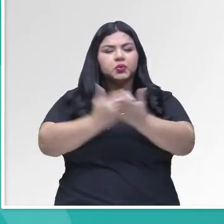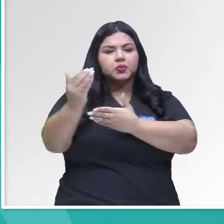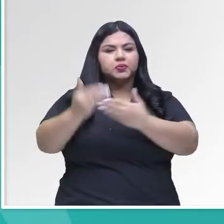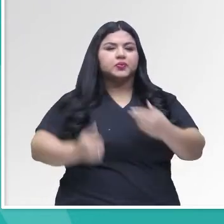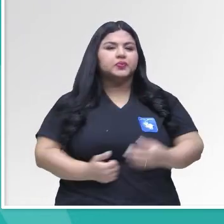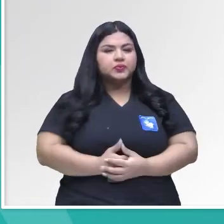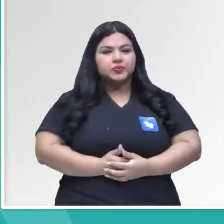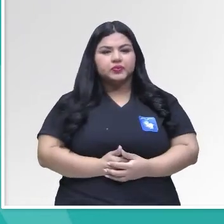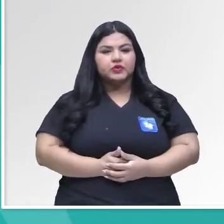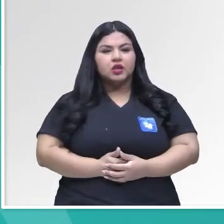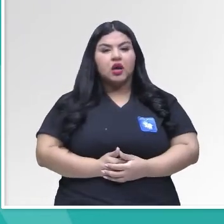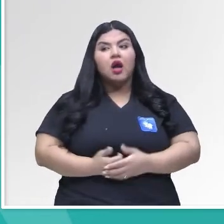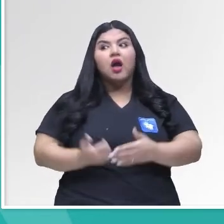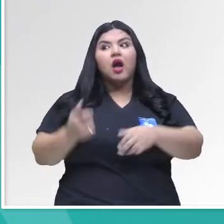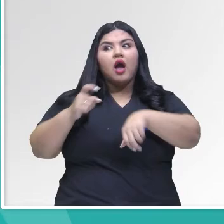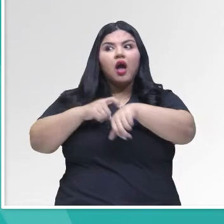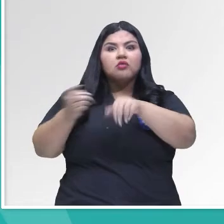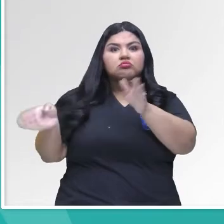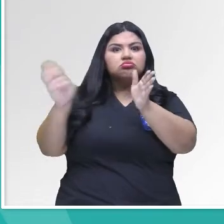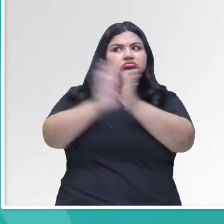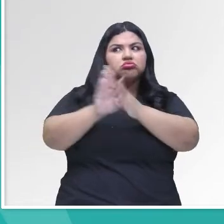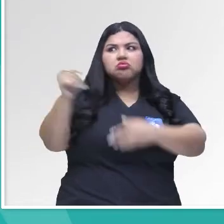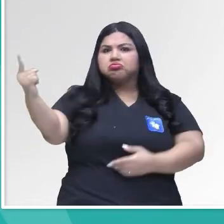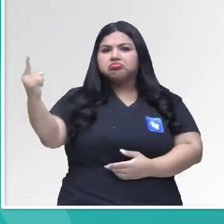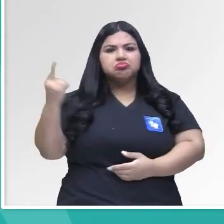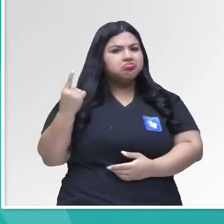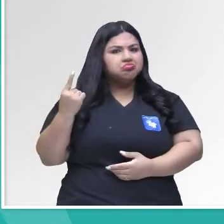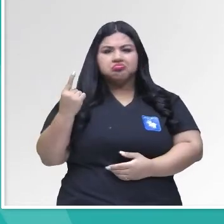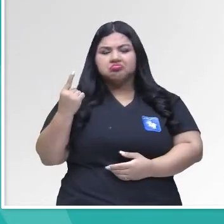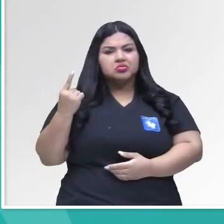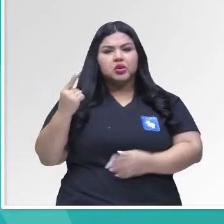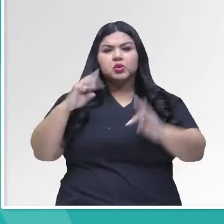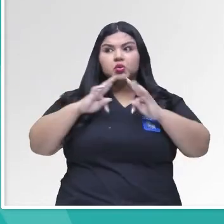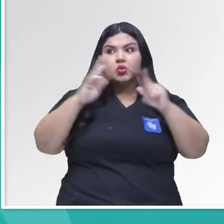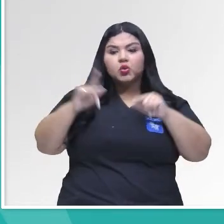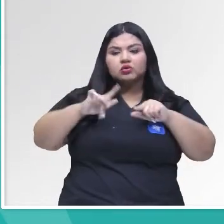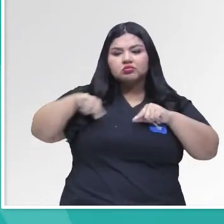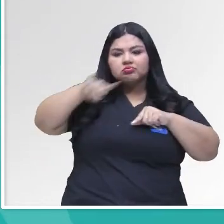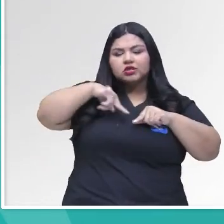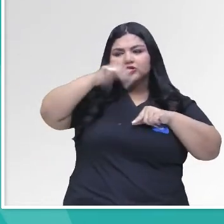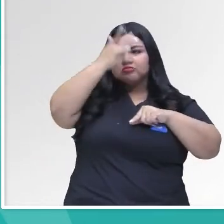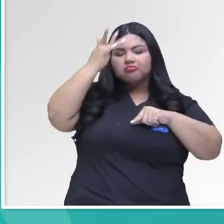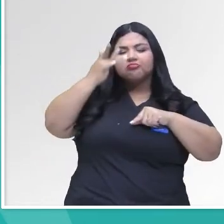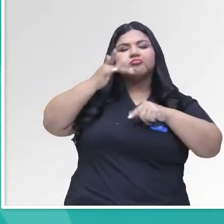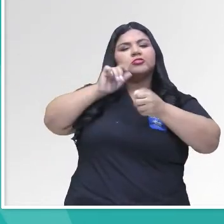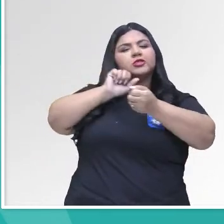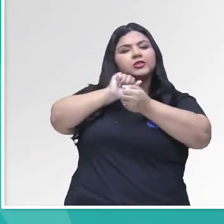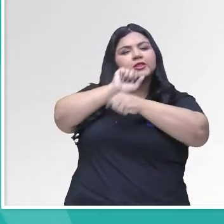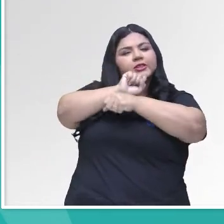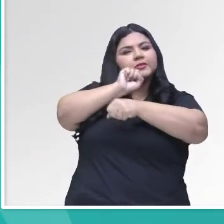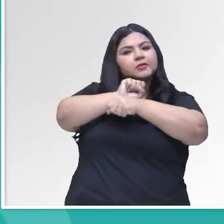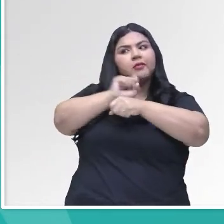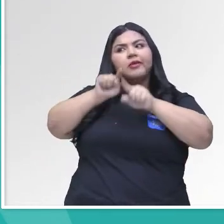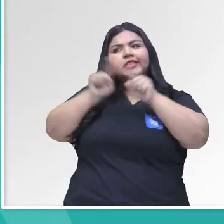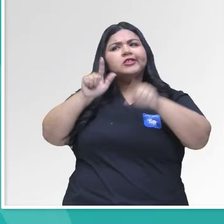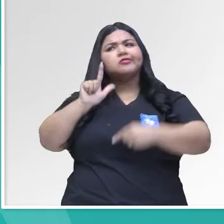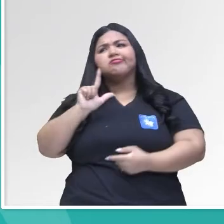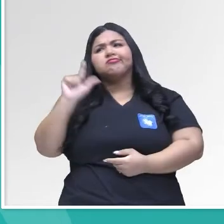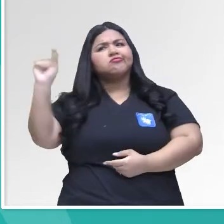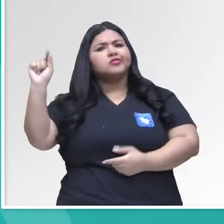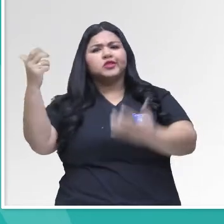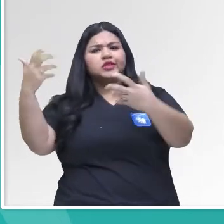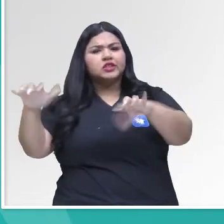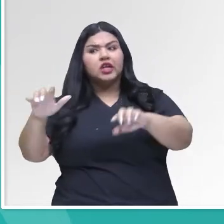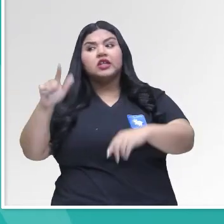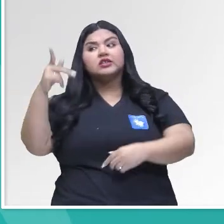lá. Chegou a hora e ele não aparecia. Todos o esperavam, mas ele não queria ir. Era